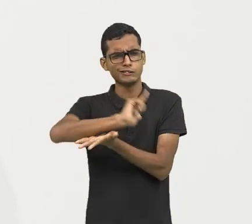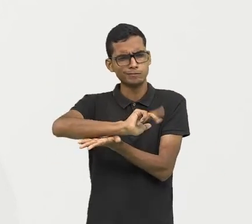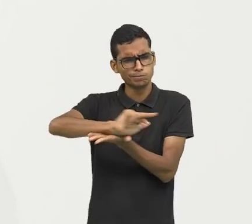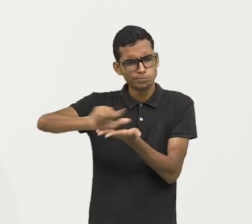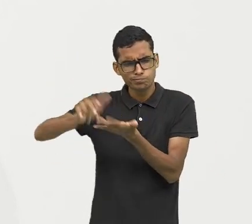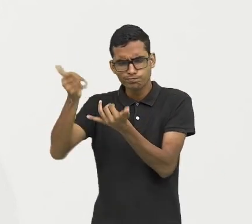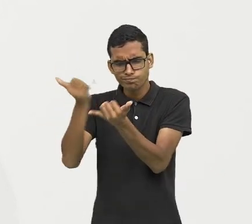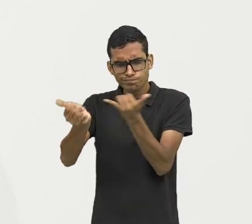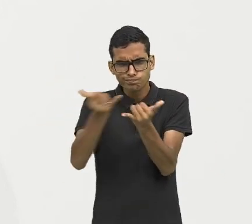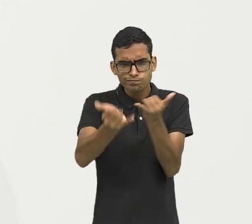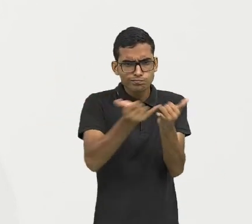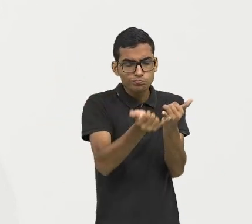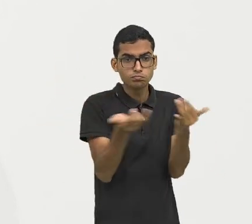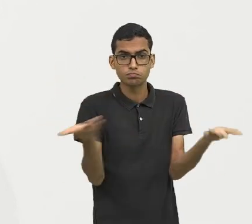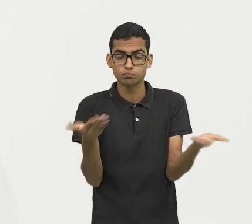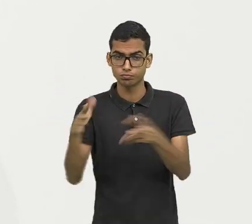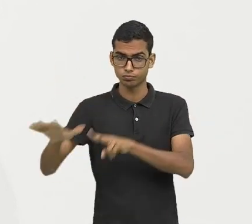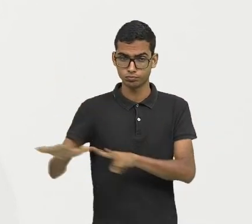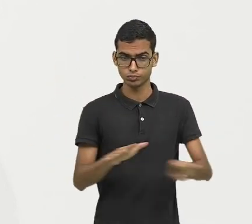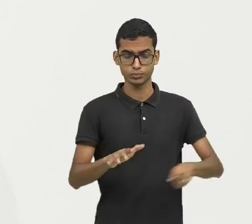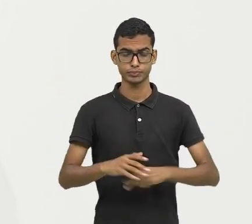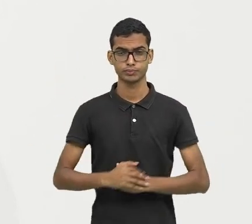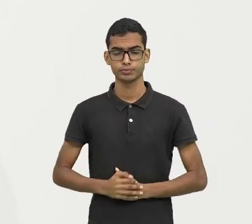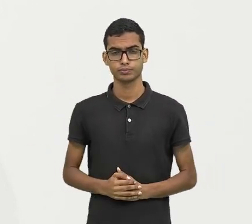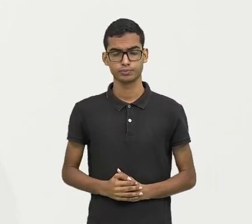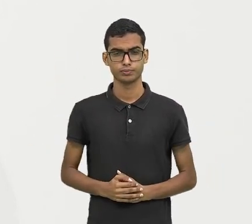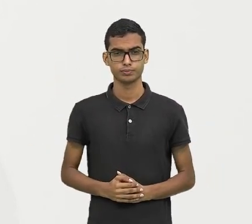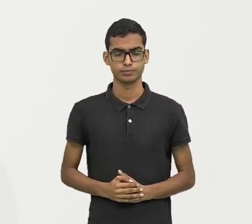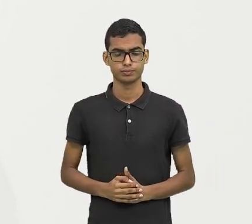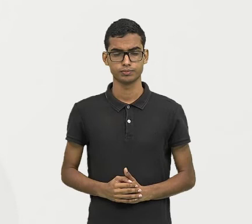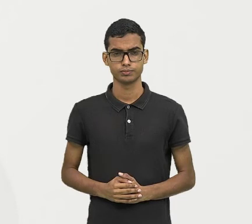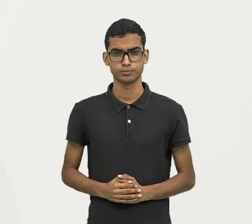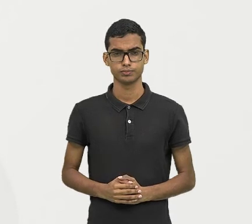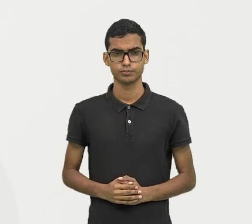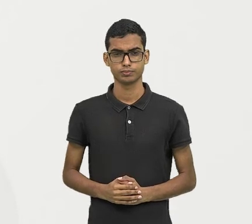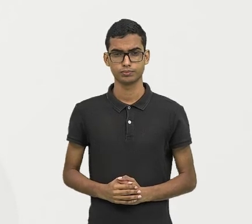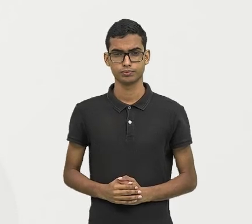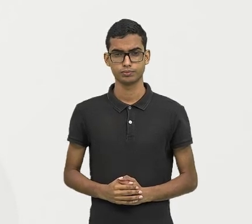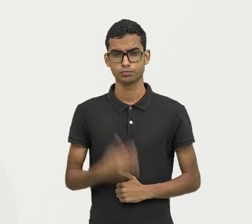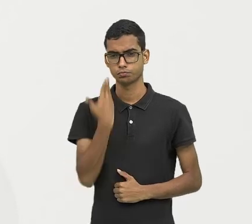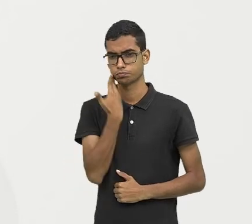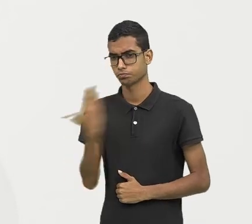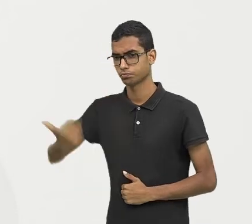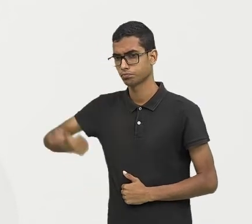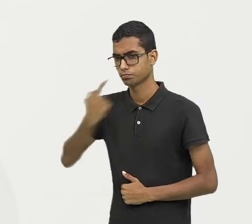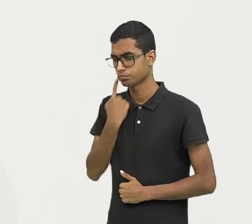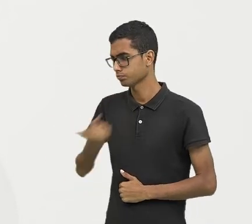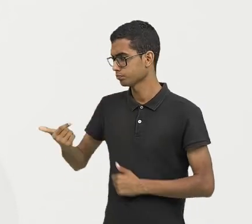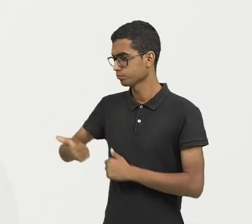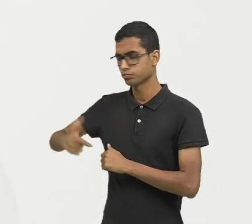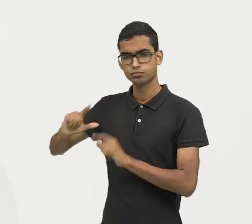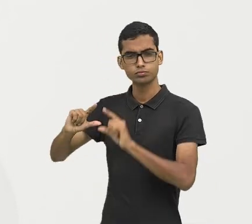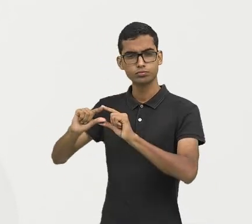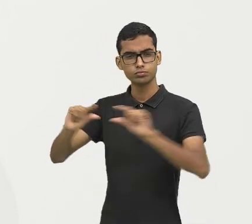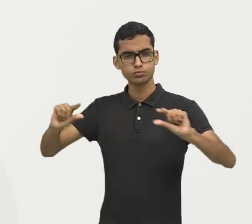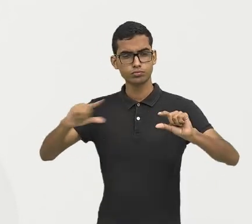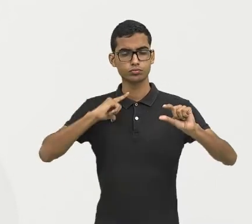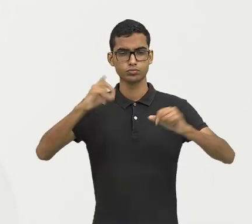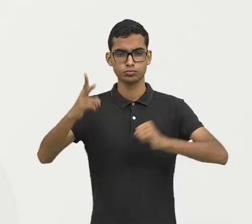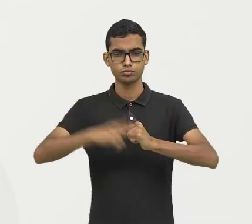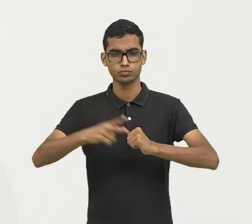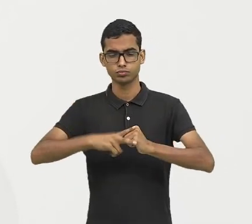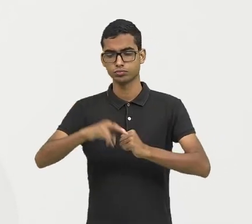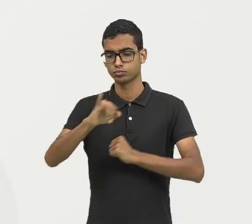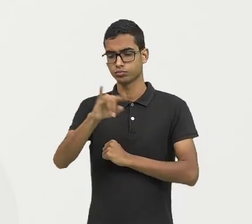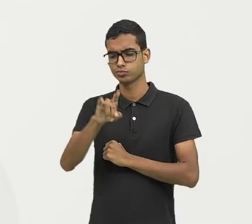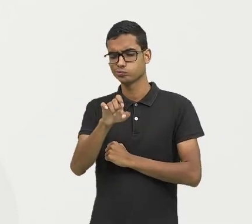muitos casos semelhantes nesta semana. Observe que na primeira oração eu tenho um verbo dizer.